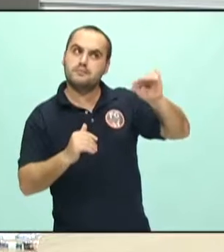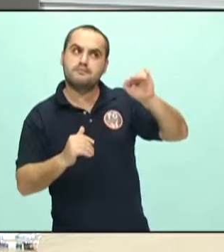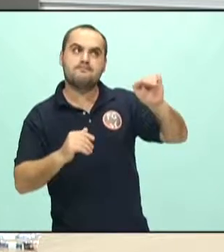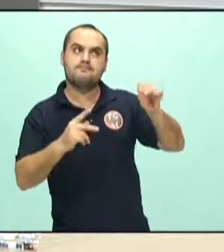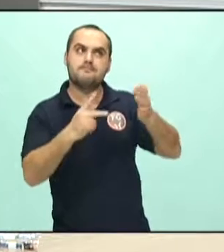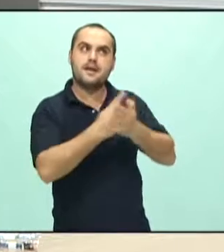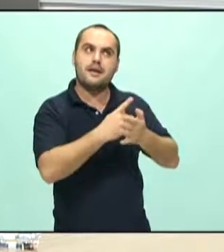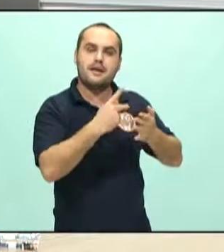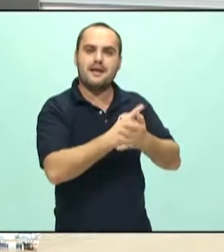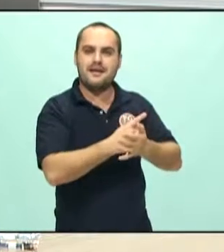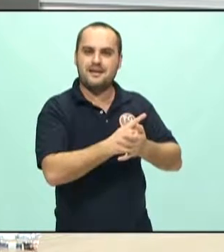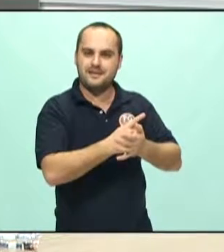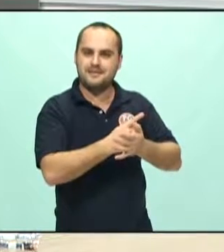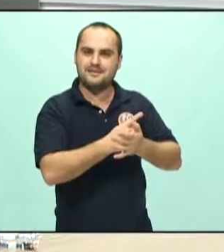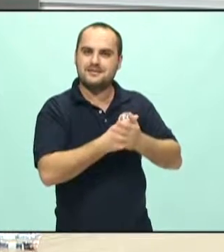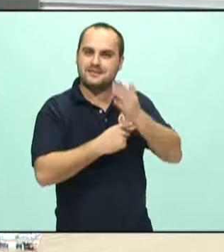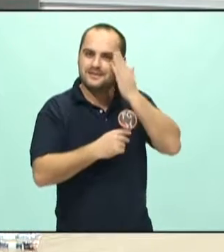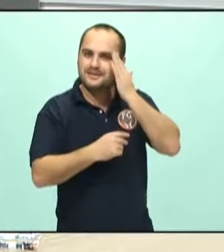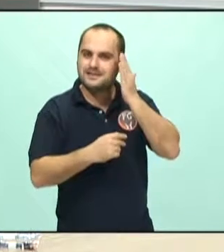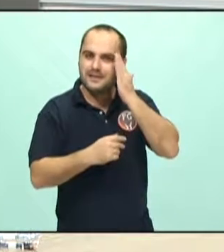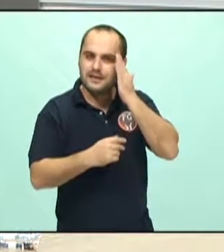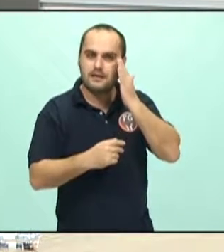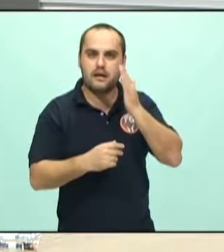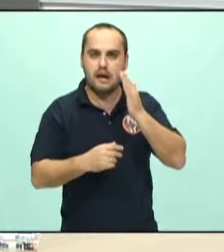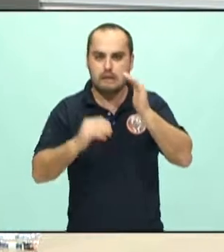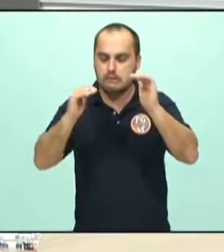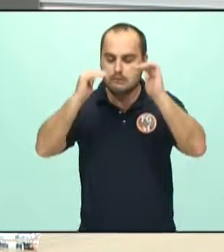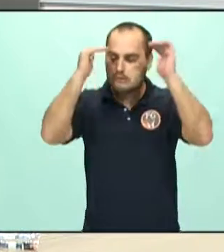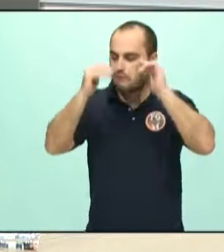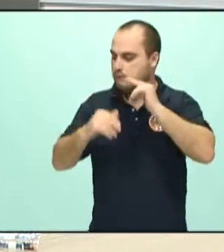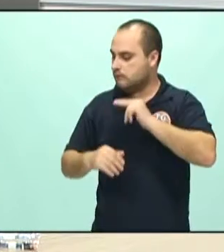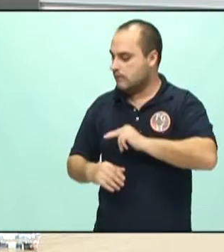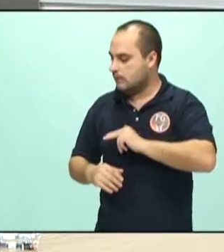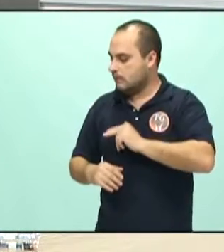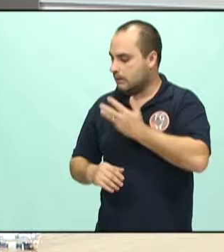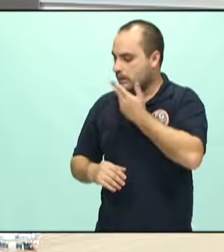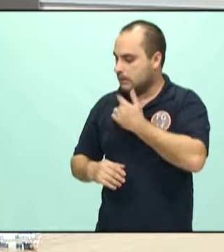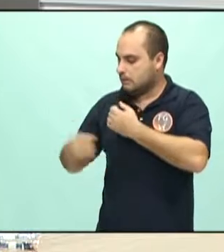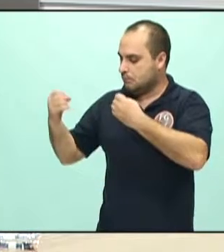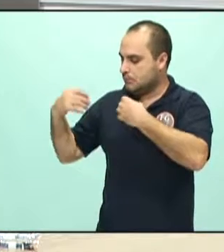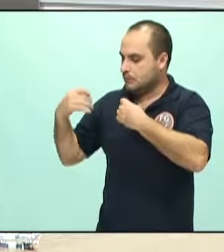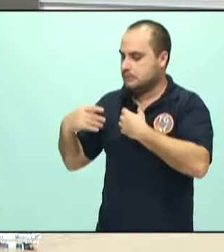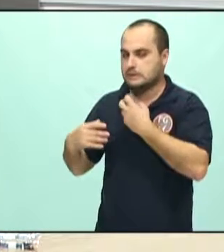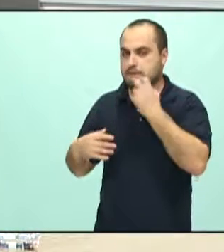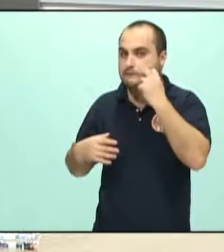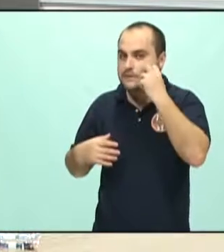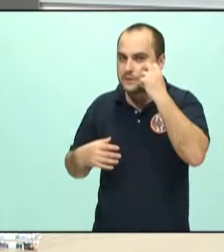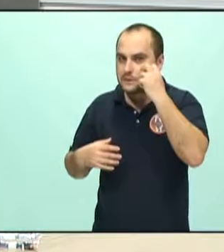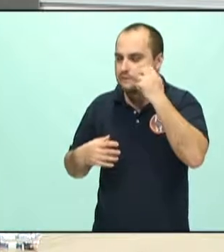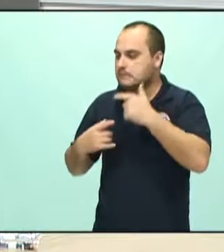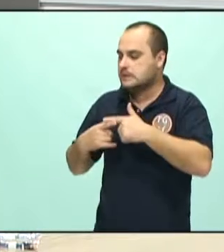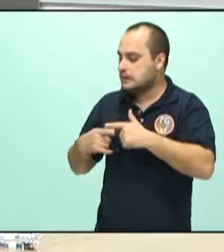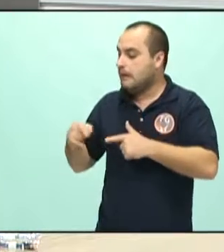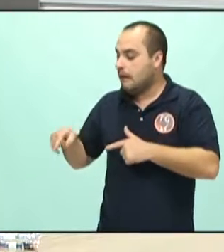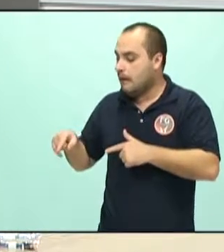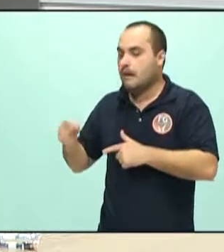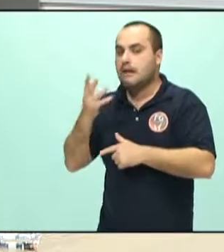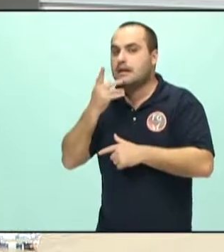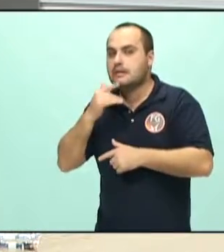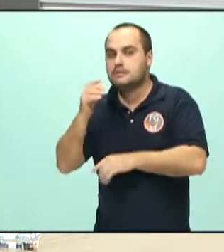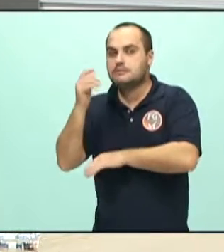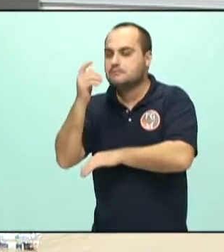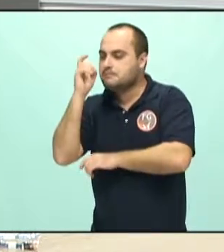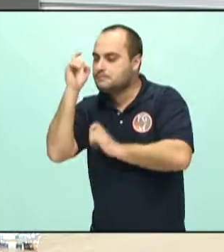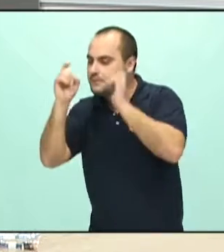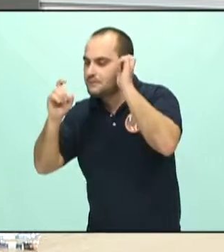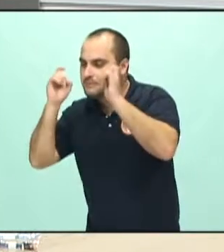constranger aquele adulto que ainda não têm alguns comportamentos é preocupados com o meio ambiente então a gente entende que essa idade a